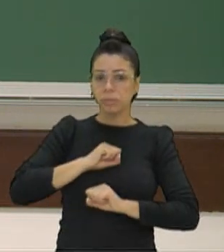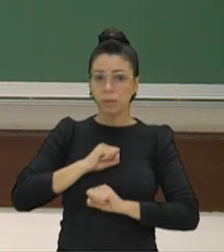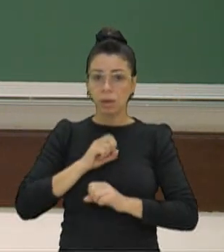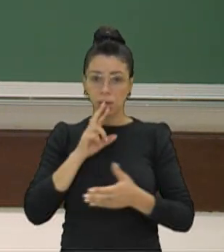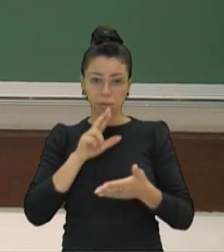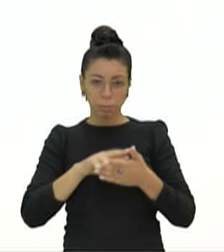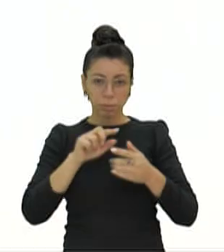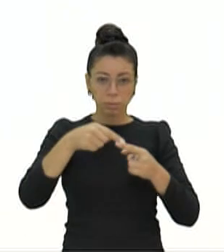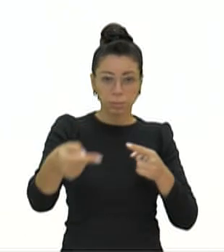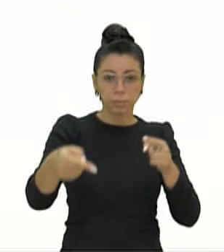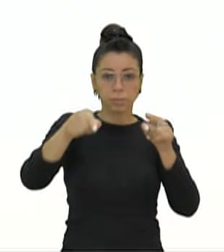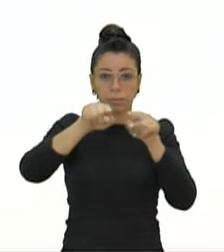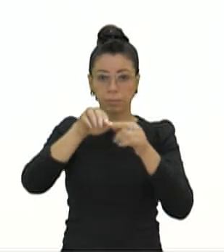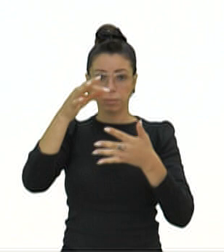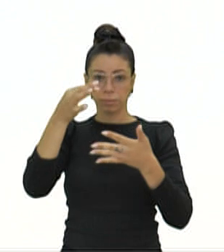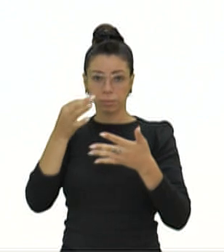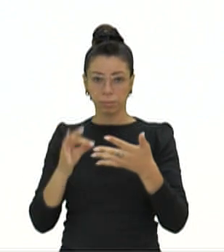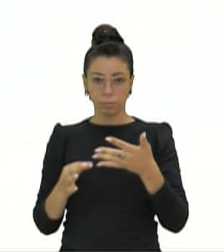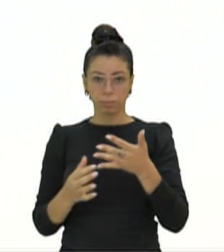a gente corrigir.